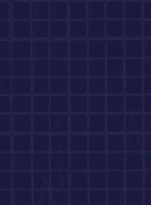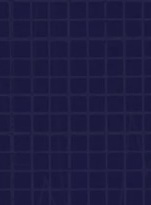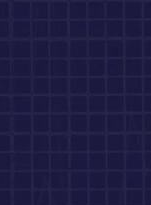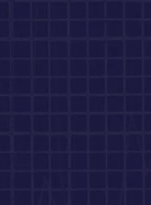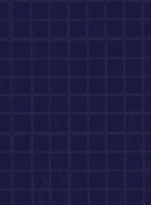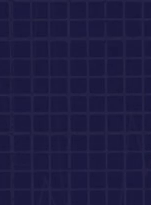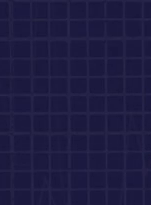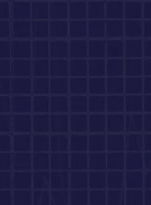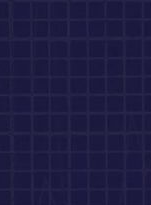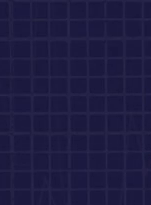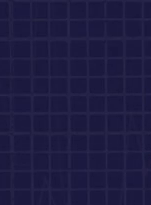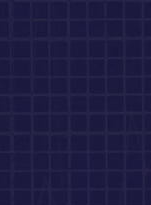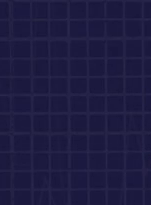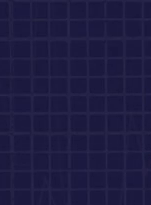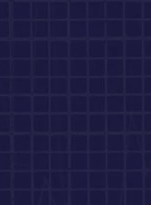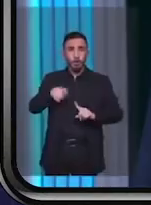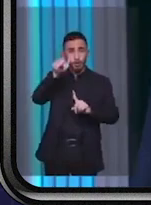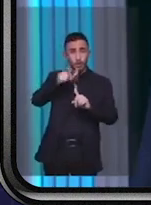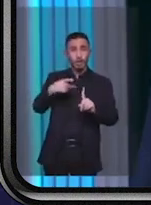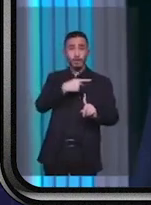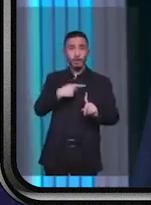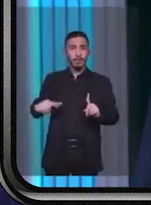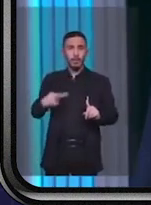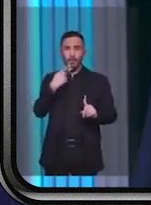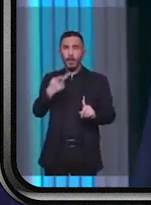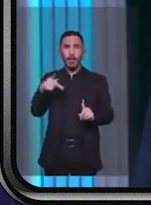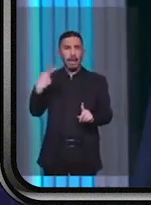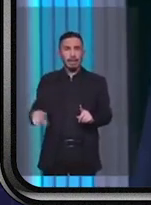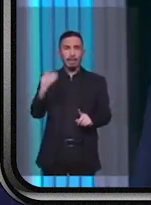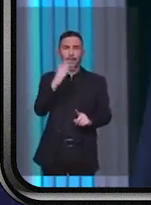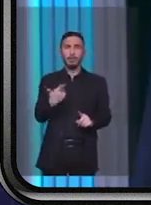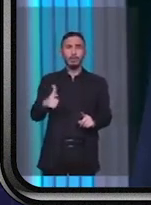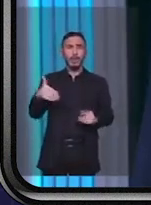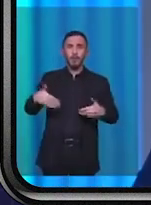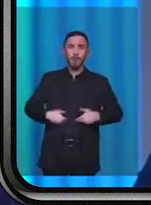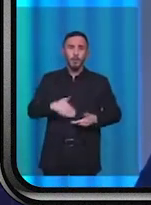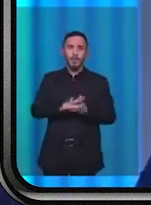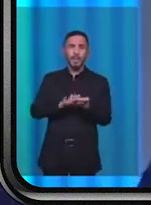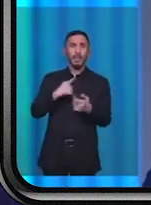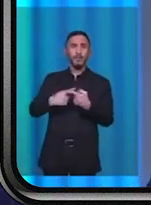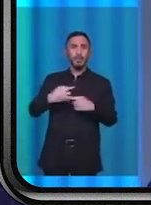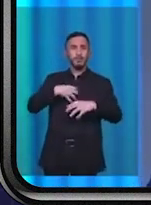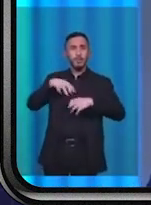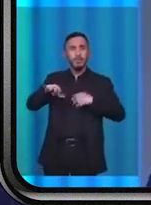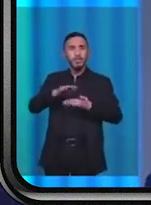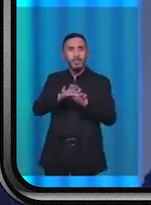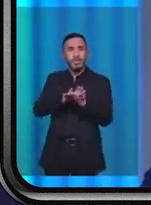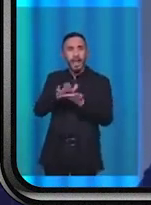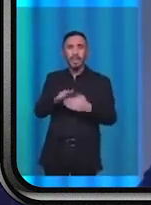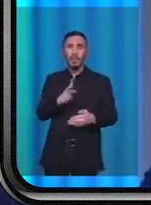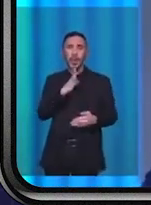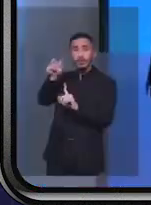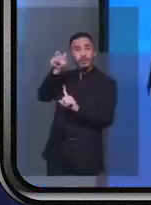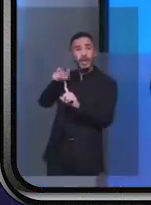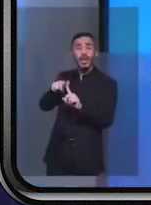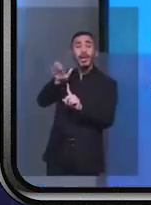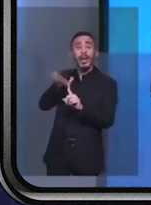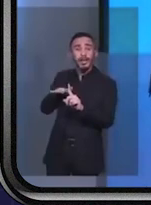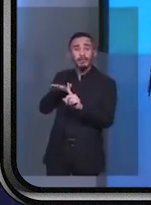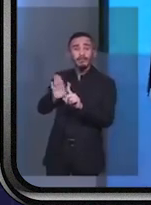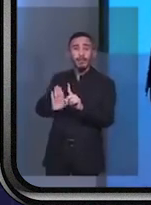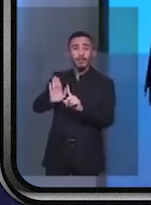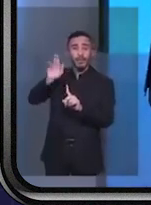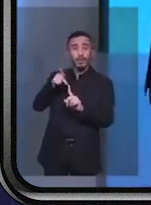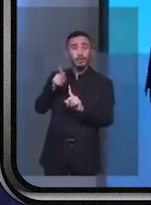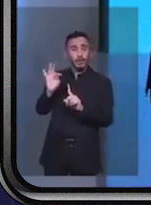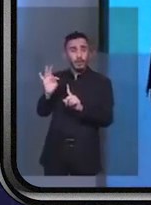que a política não é lugar para elas. Afinal, não é a atuação delas que é questionada, mas a sanidade. É como se